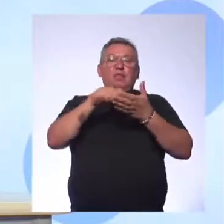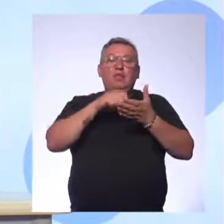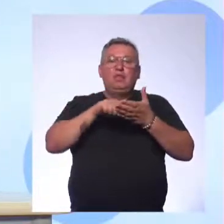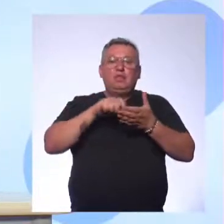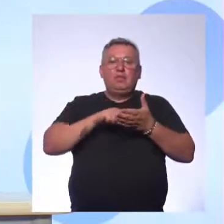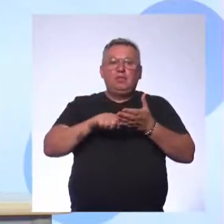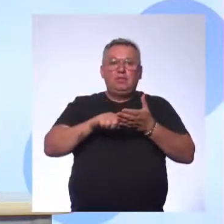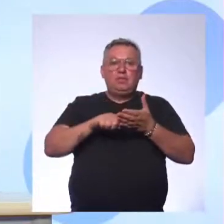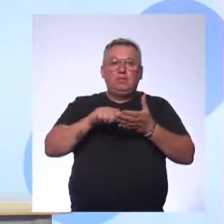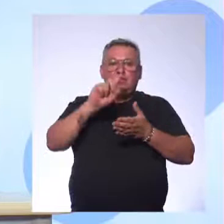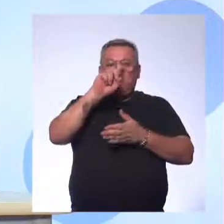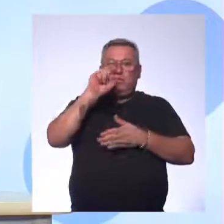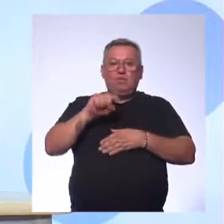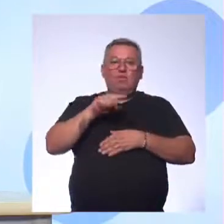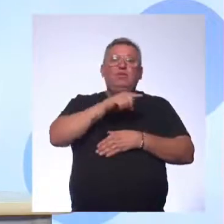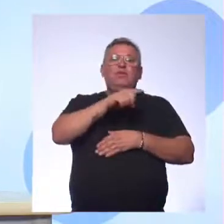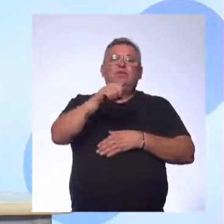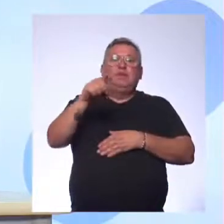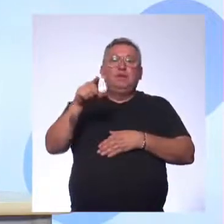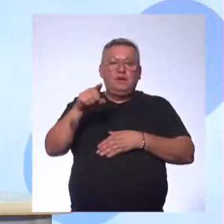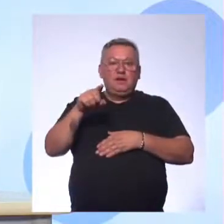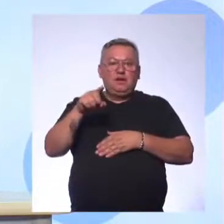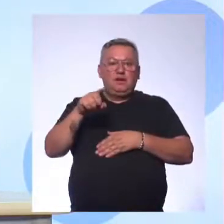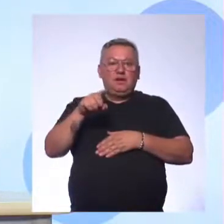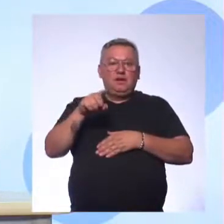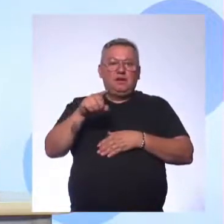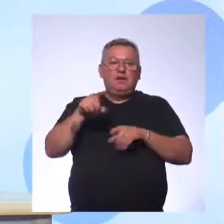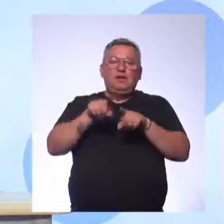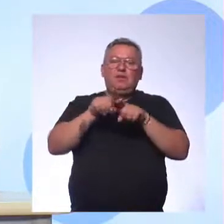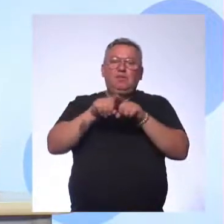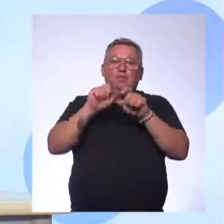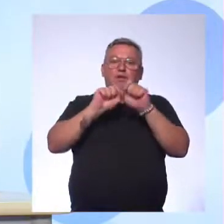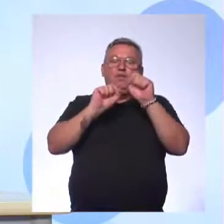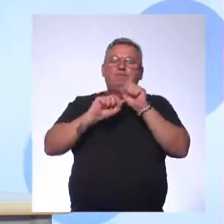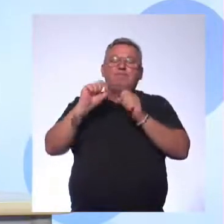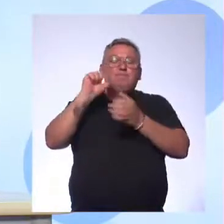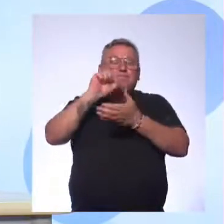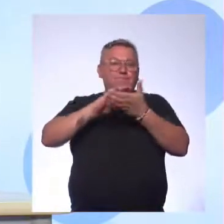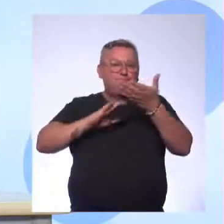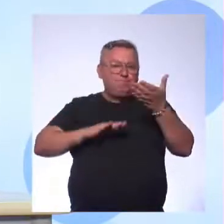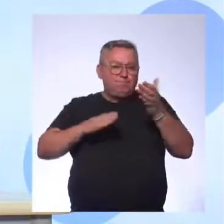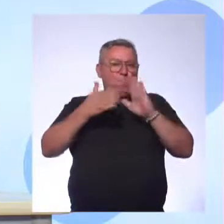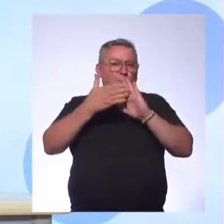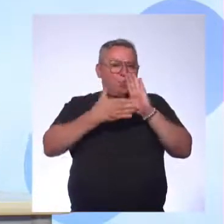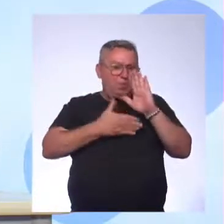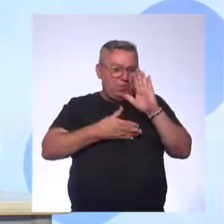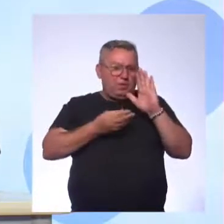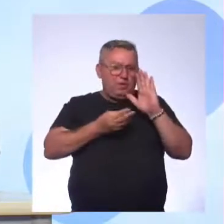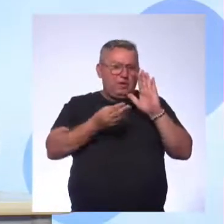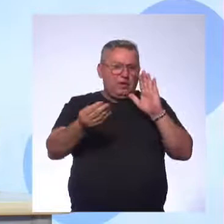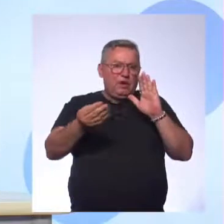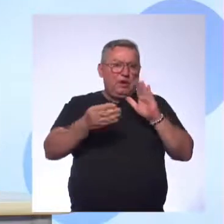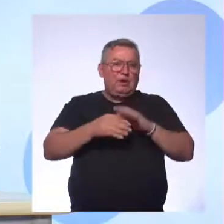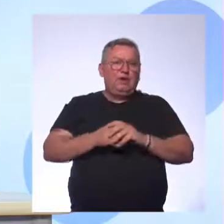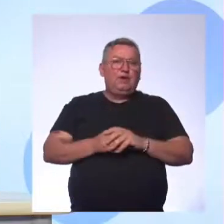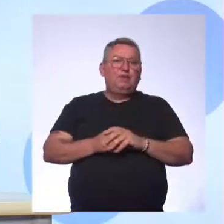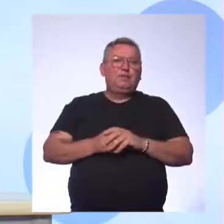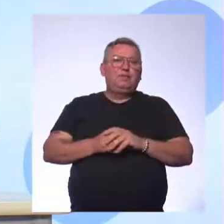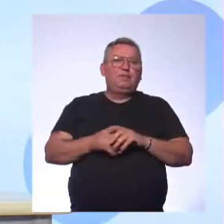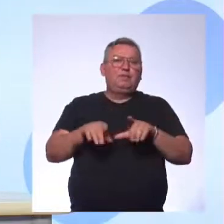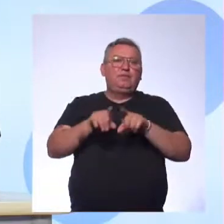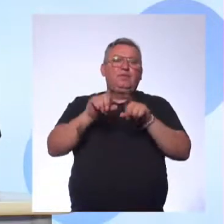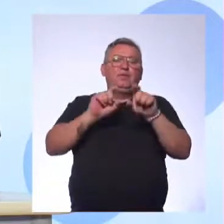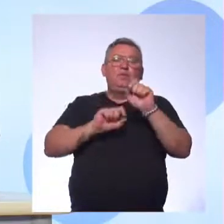não tem as as dúvidas de vocês né realiza atividade proposta pelo professor Josimar que ele quer ministrar lá